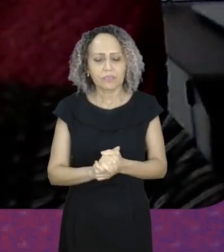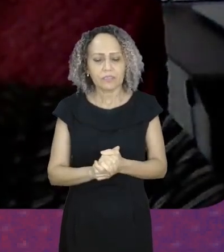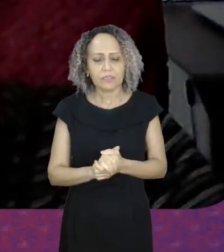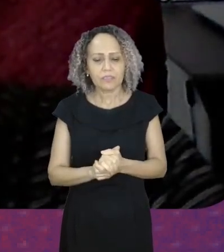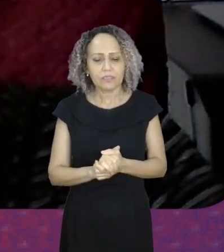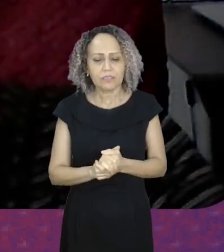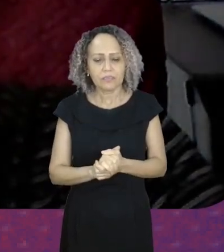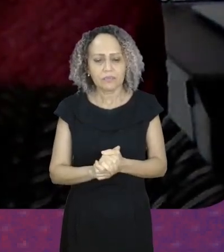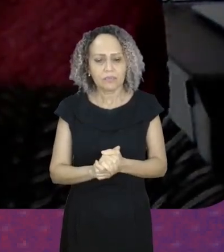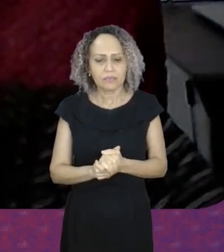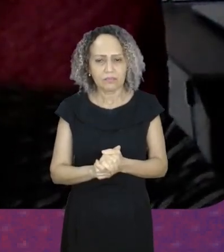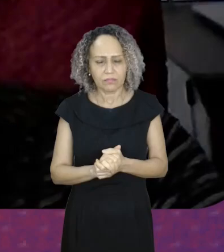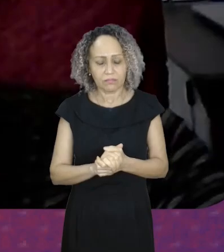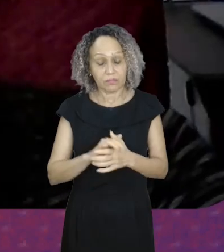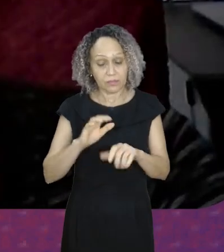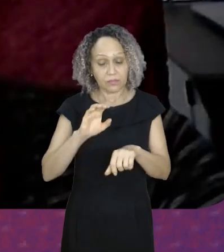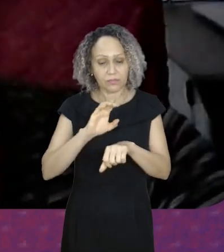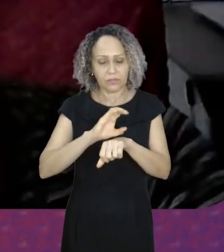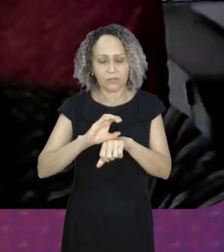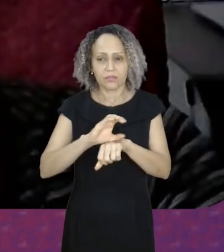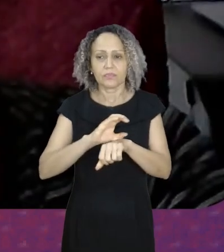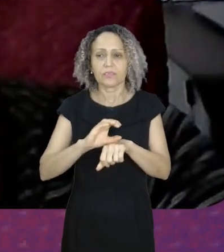depois da Constituição,